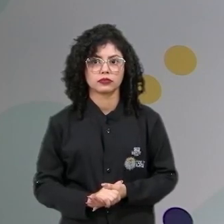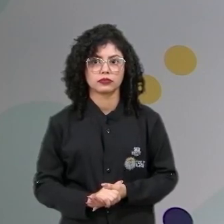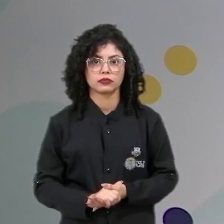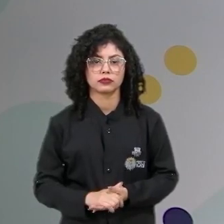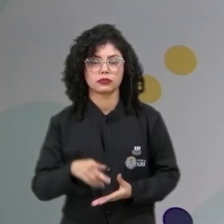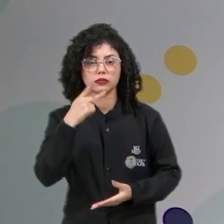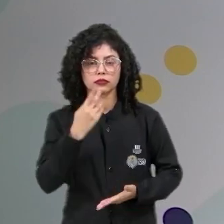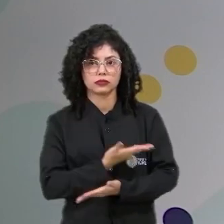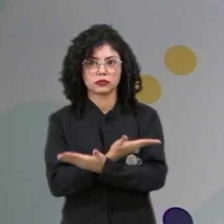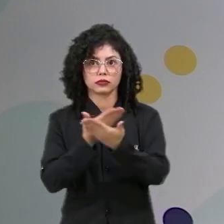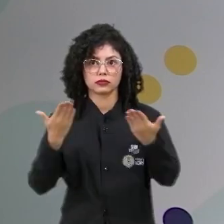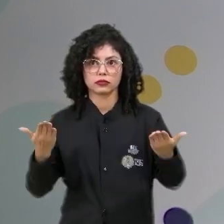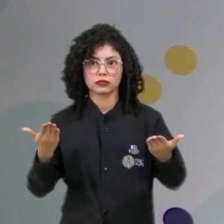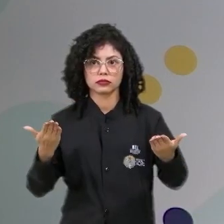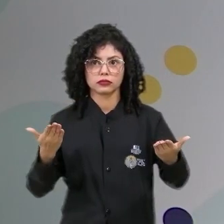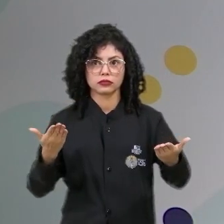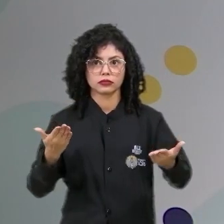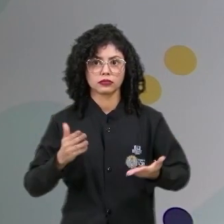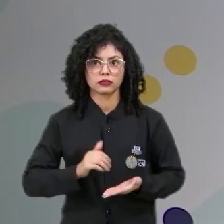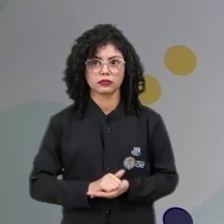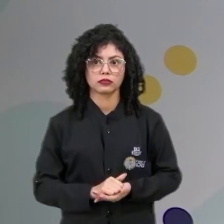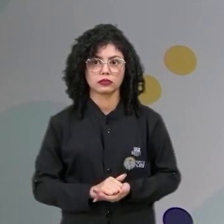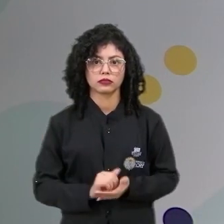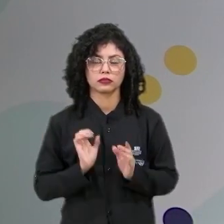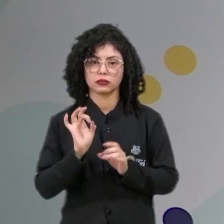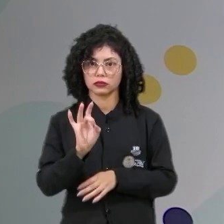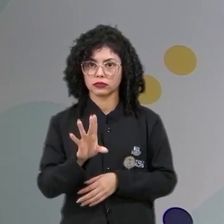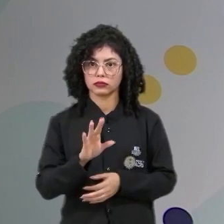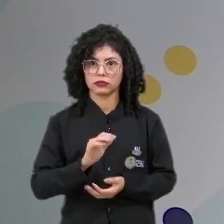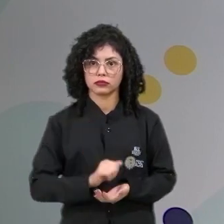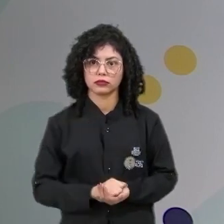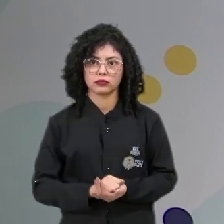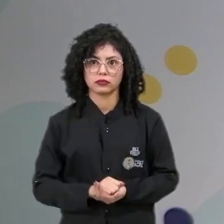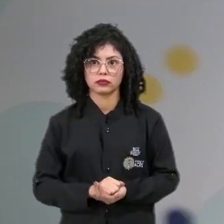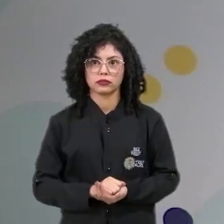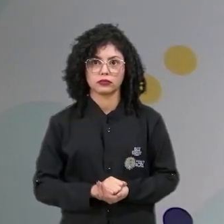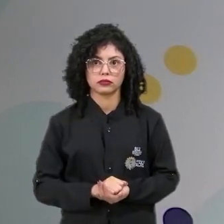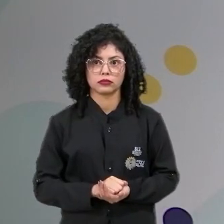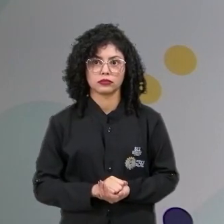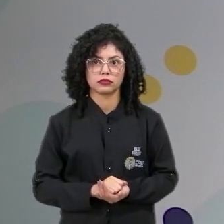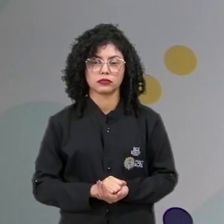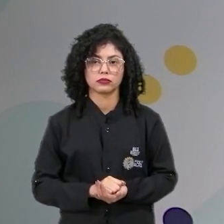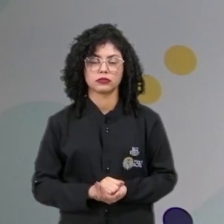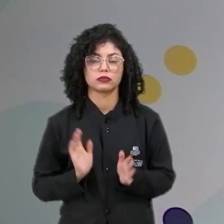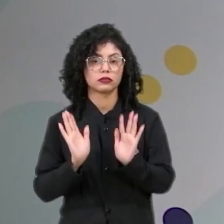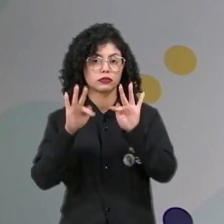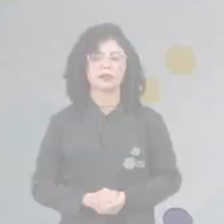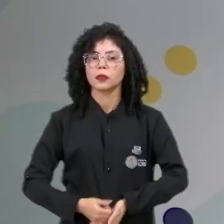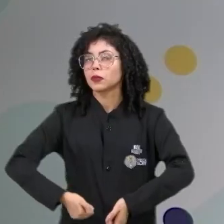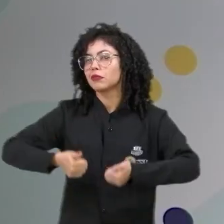Dizer para vocês que, por hoje, nós